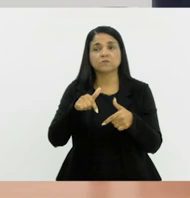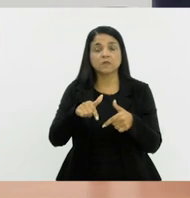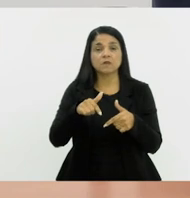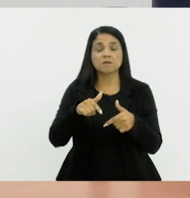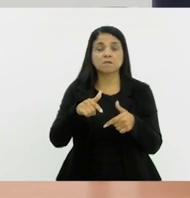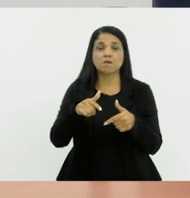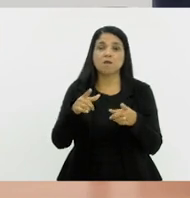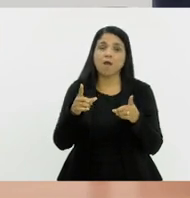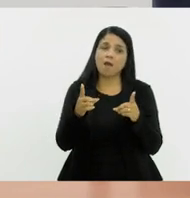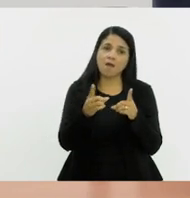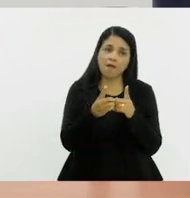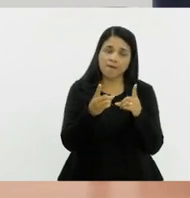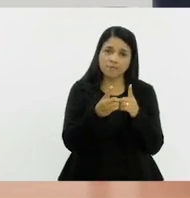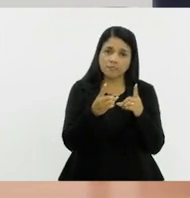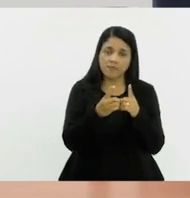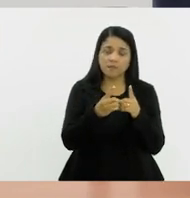foram